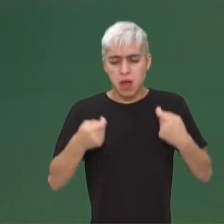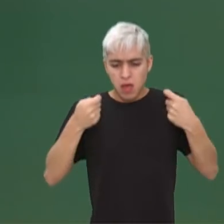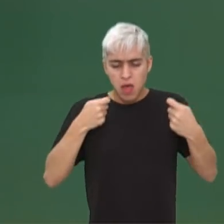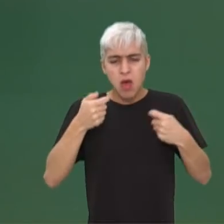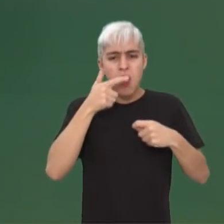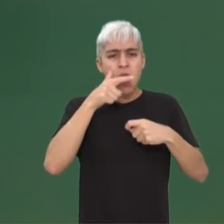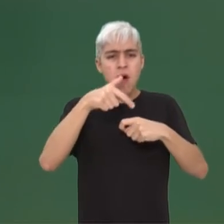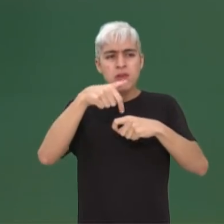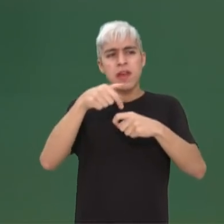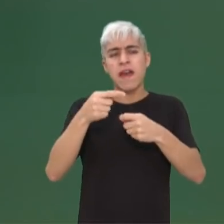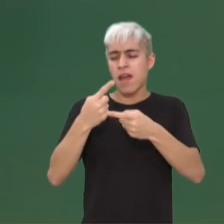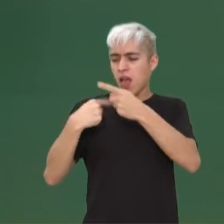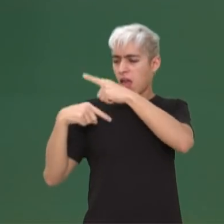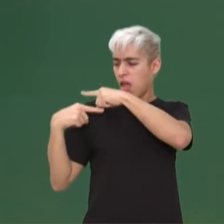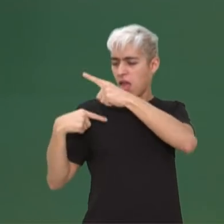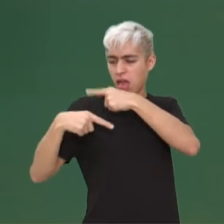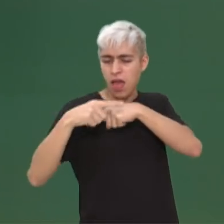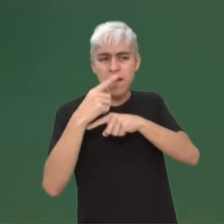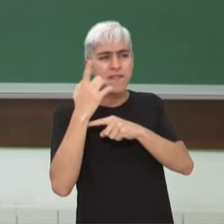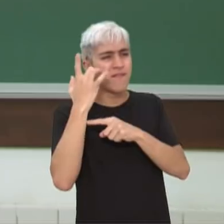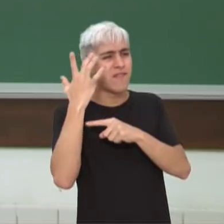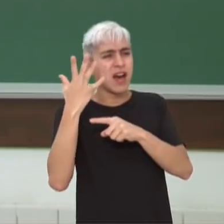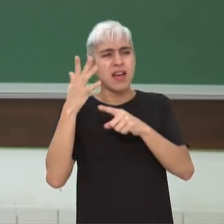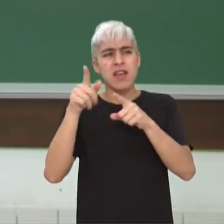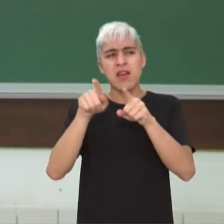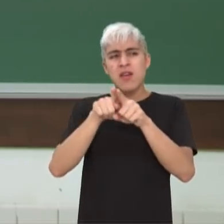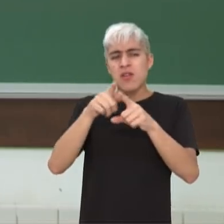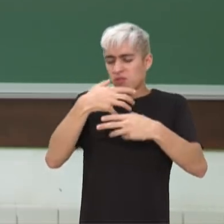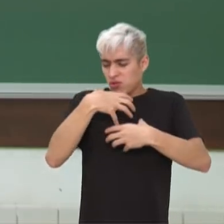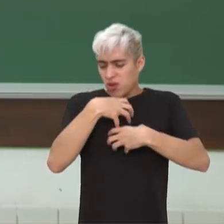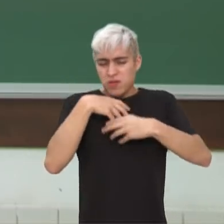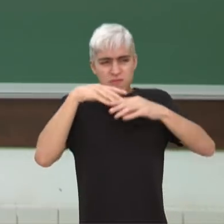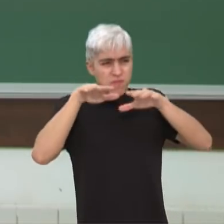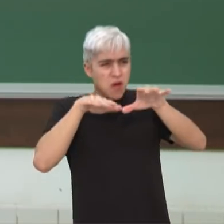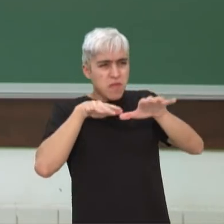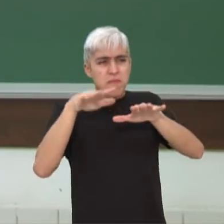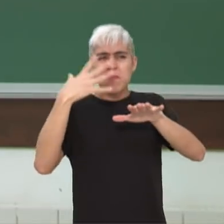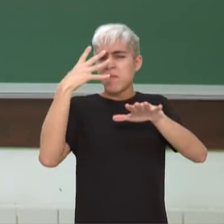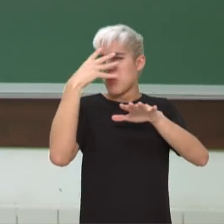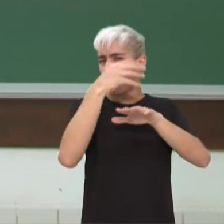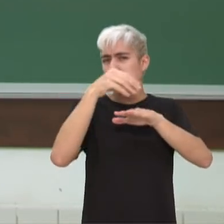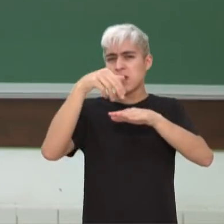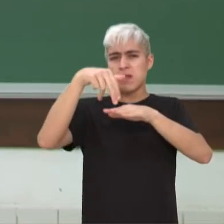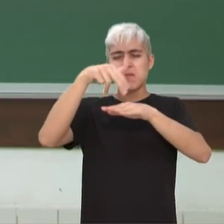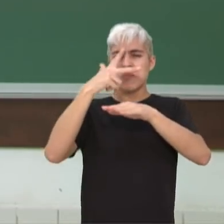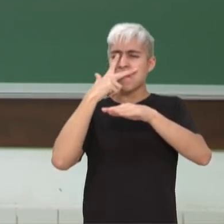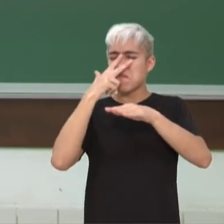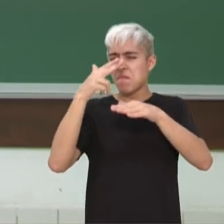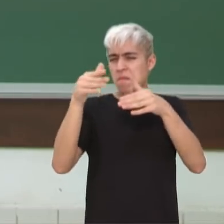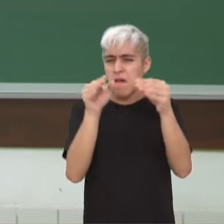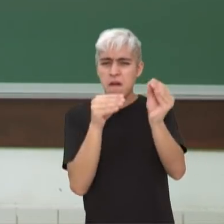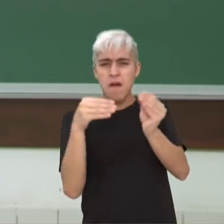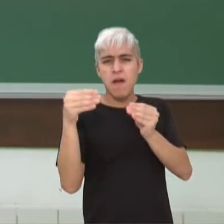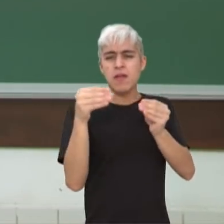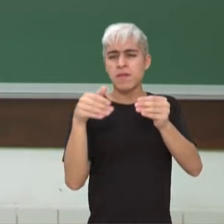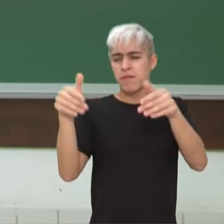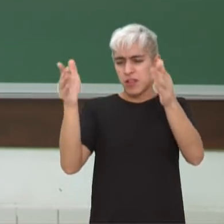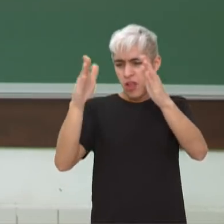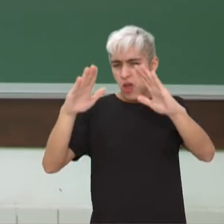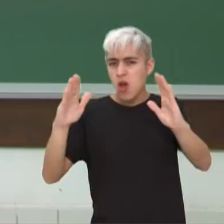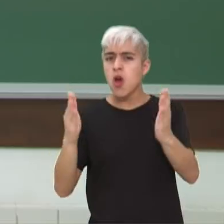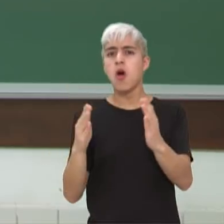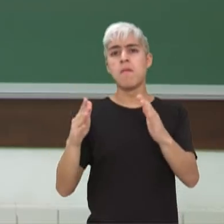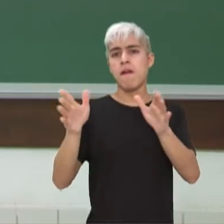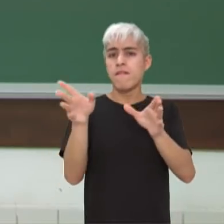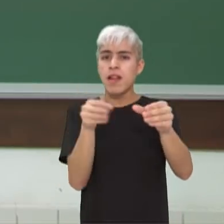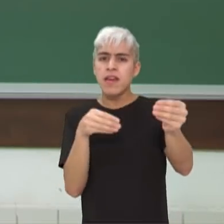seu corpo para trás com extrema facilidade e faz um movimento ali bem bonito de ser observado. Então ela tem um corpo ali bastante flexível